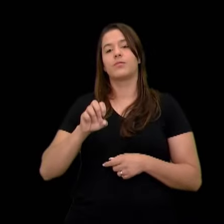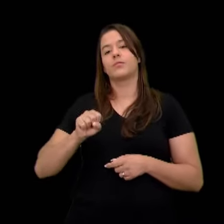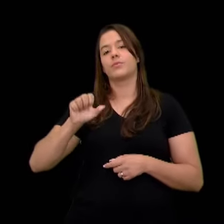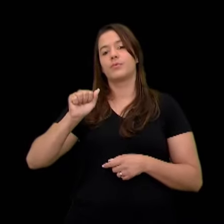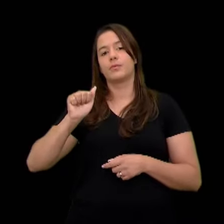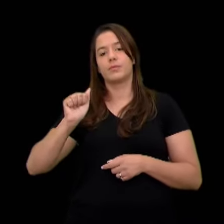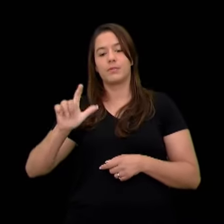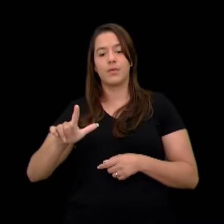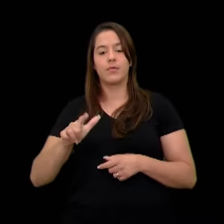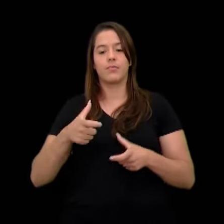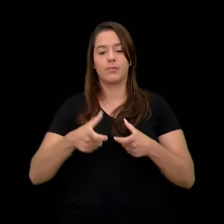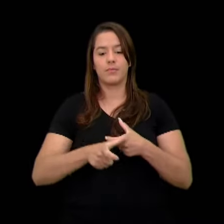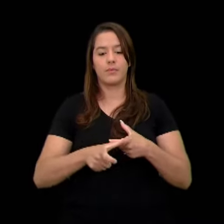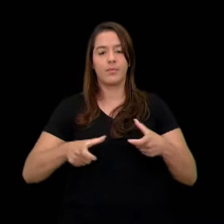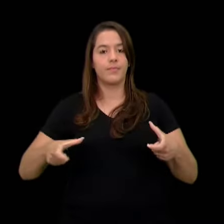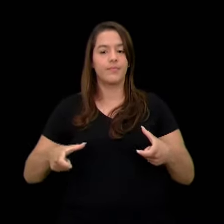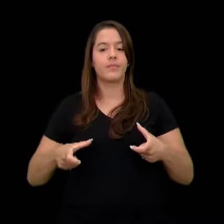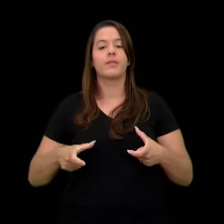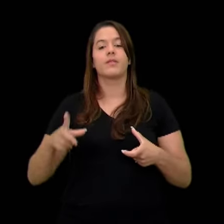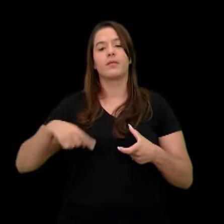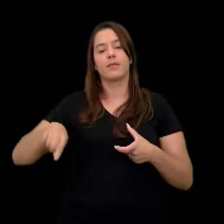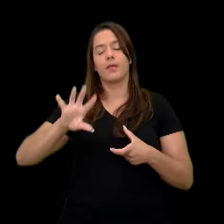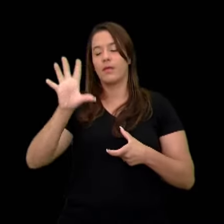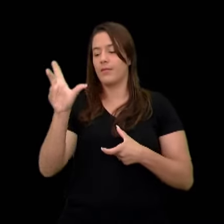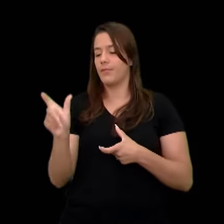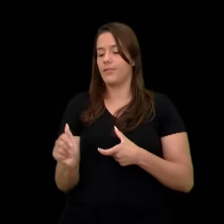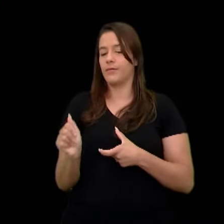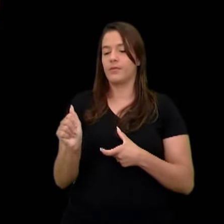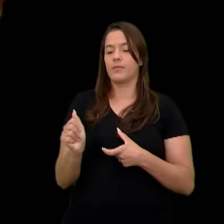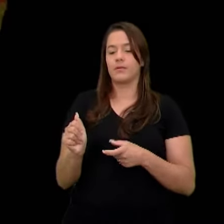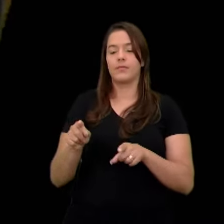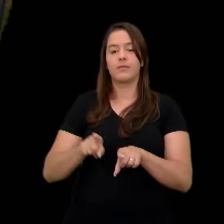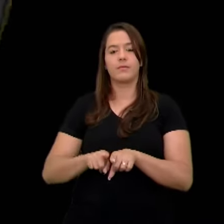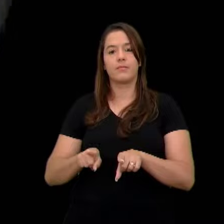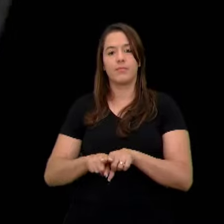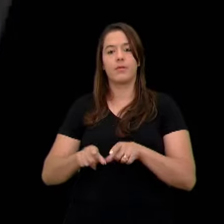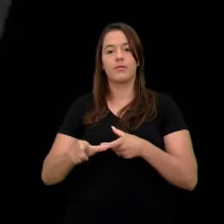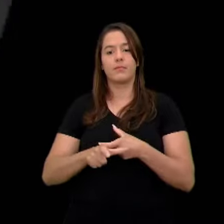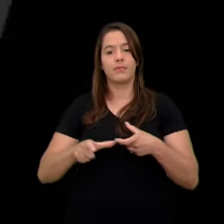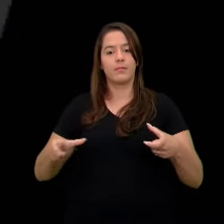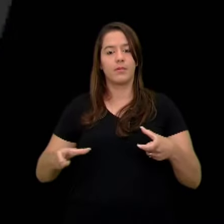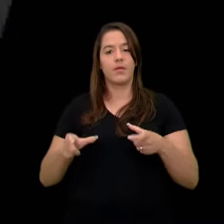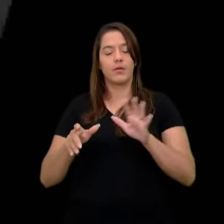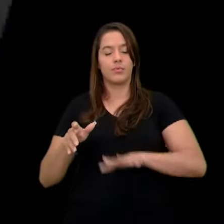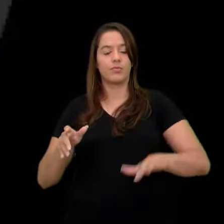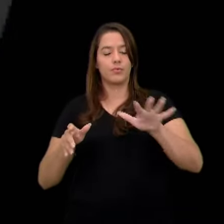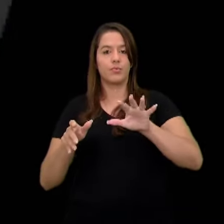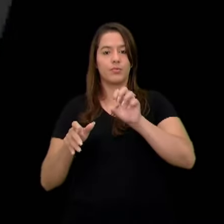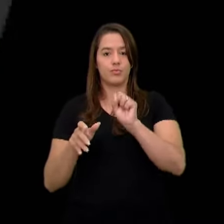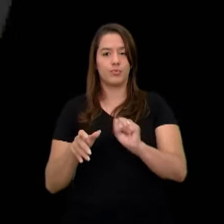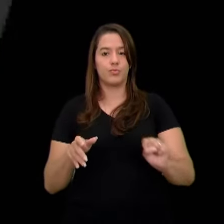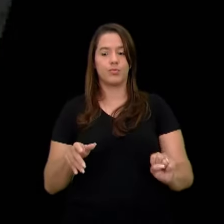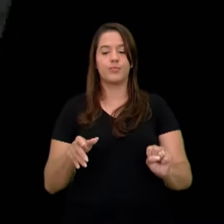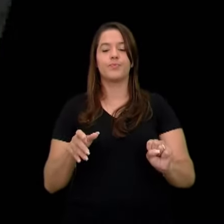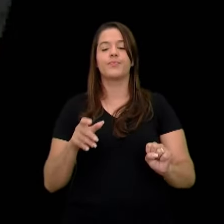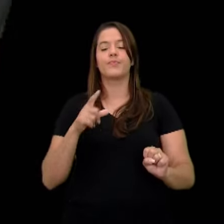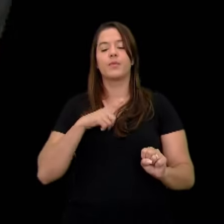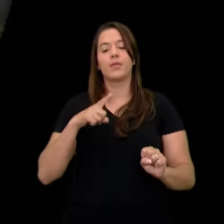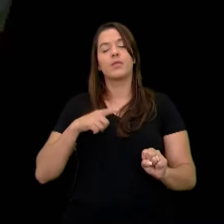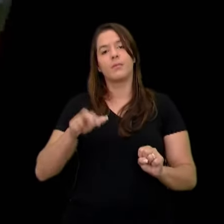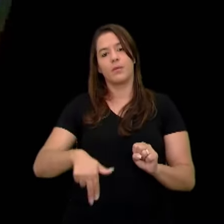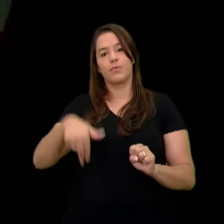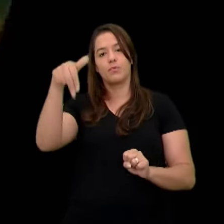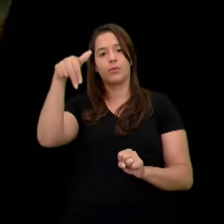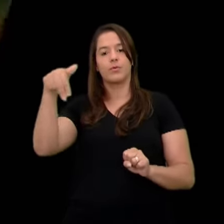é o afastamento aí da placa africana com a placa sul-americana, né, na região sul, né. Temos também outras placas na região